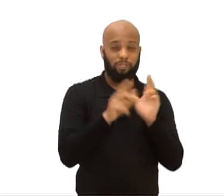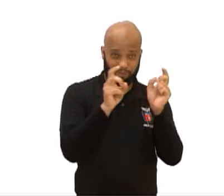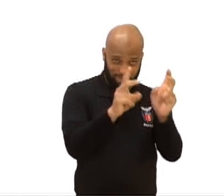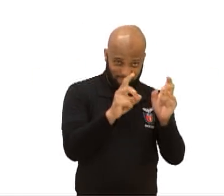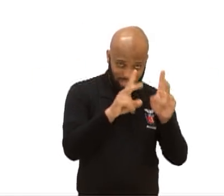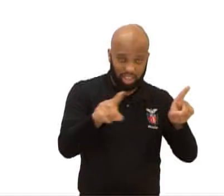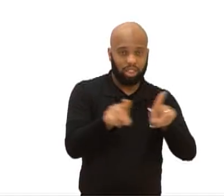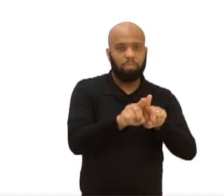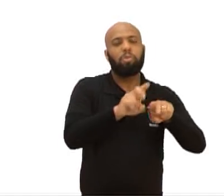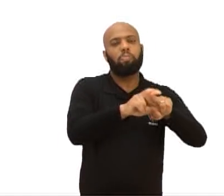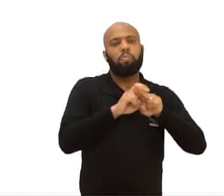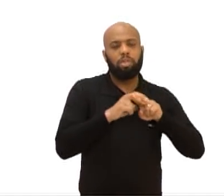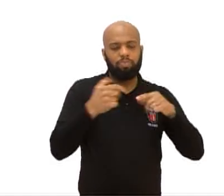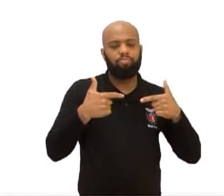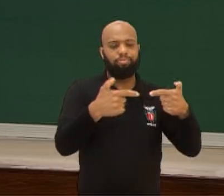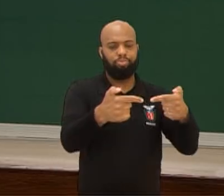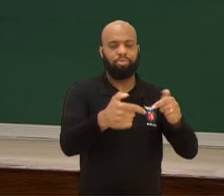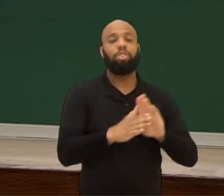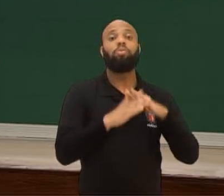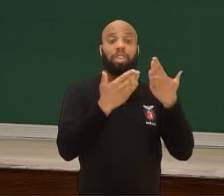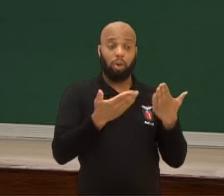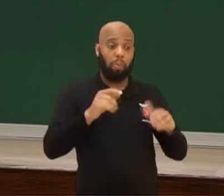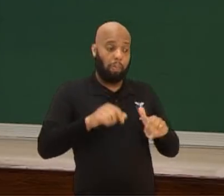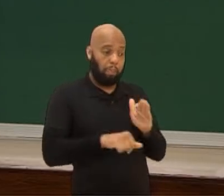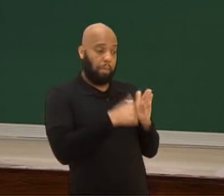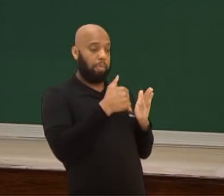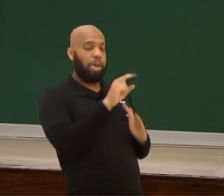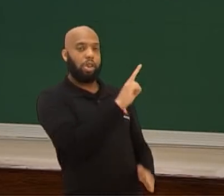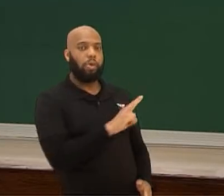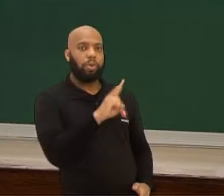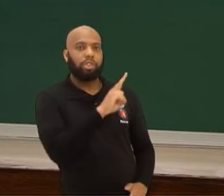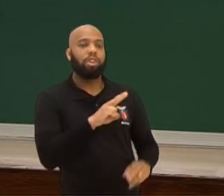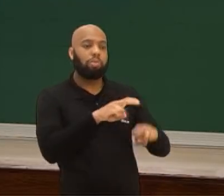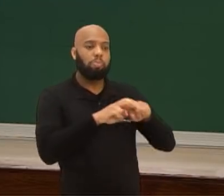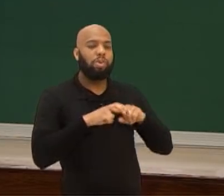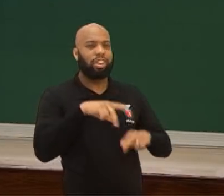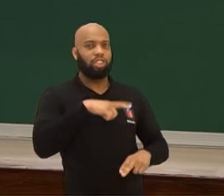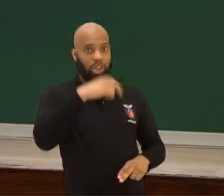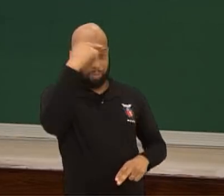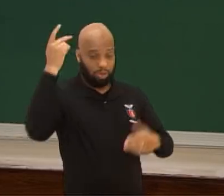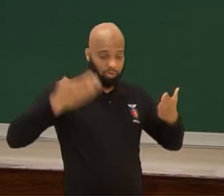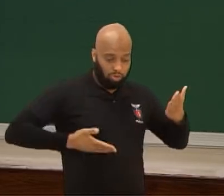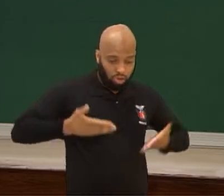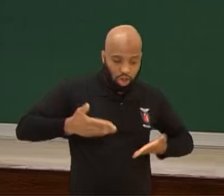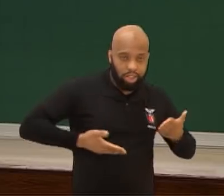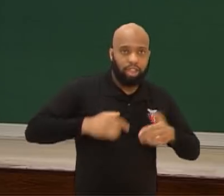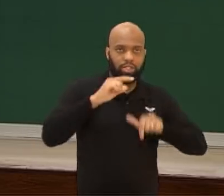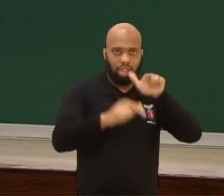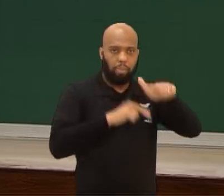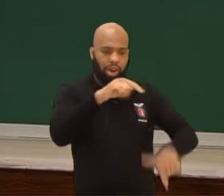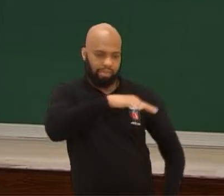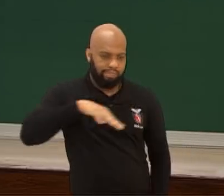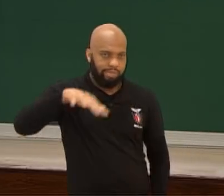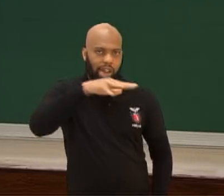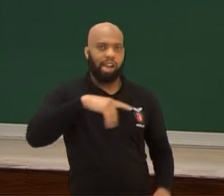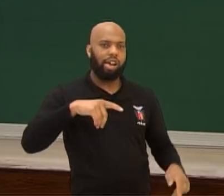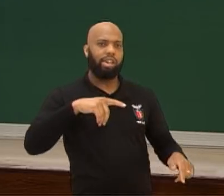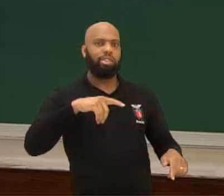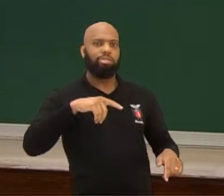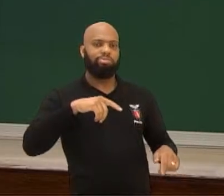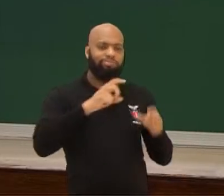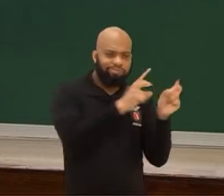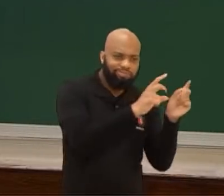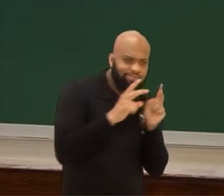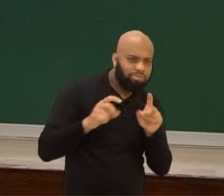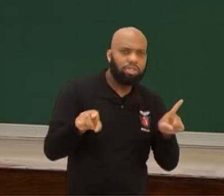quanto na guerra. Então, no primeiro momento, ele era mais utilizado por funcionários que trabalhavam tanto no comércio como as